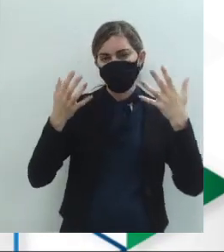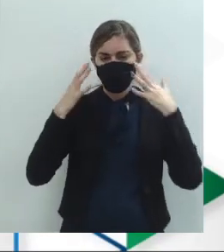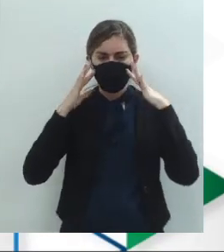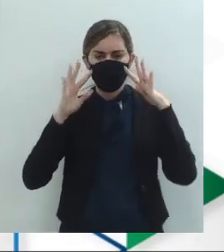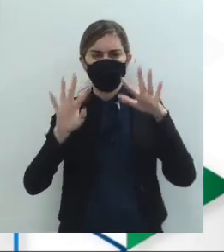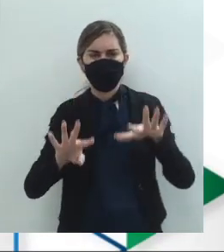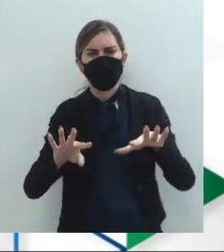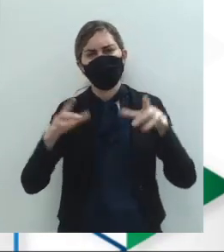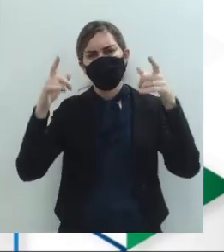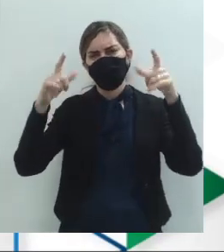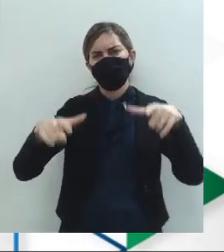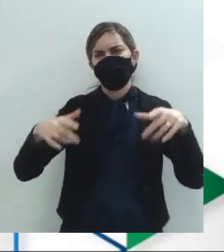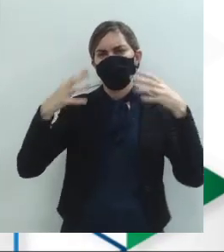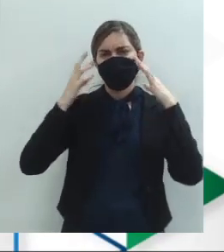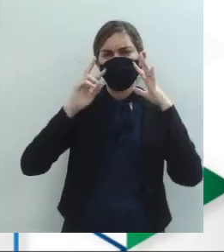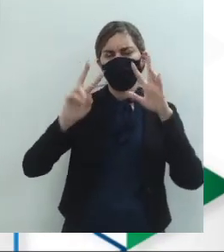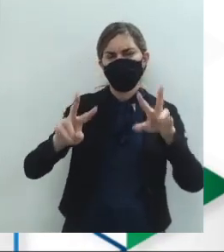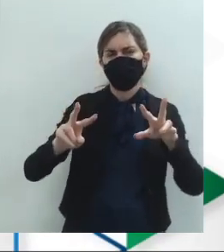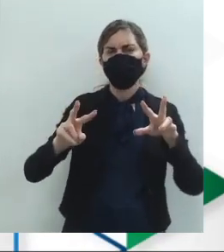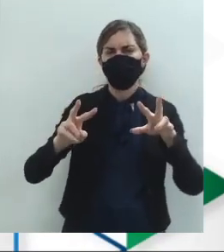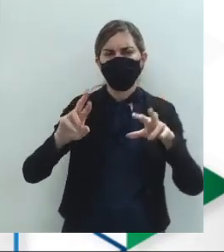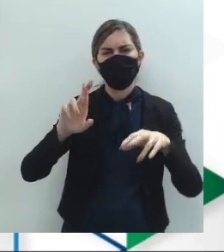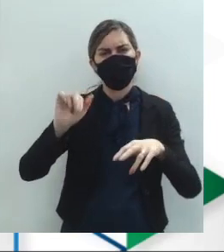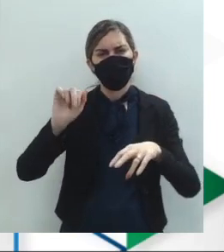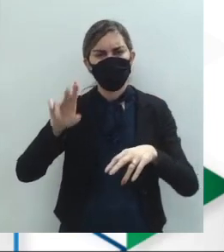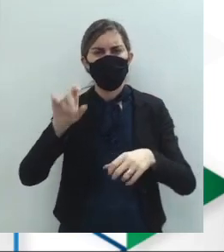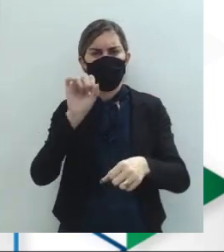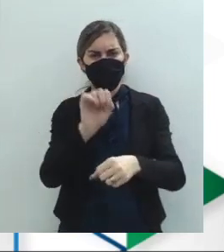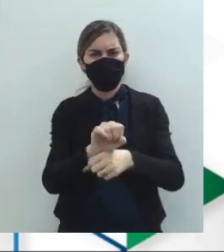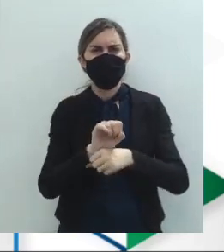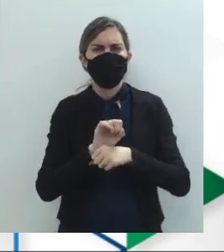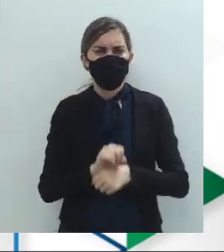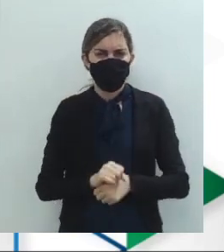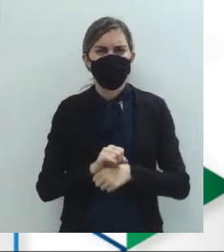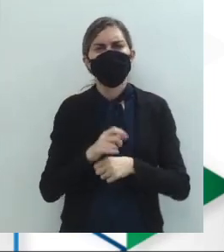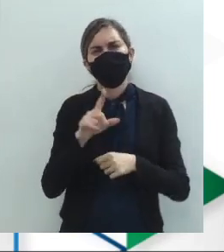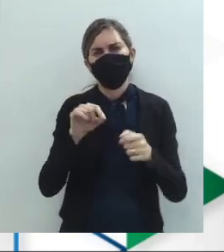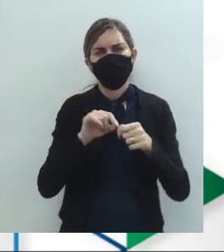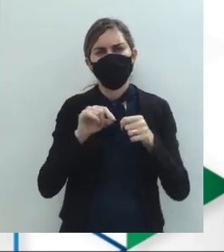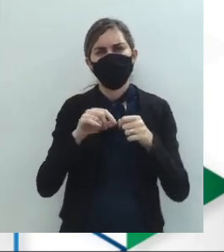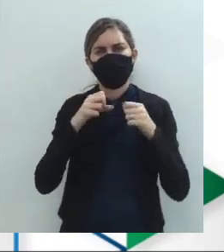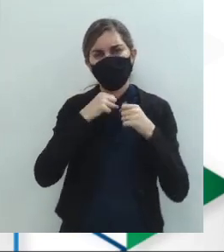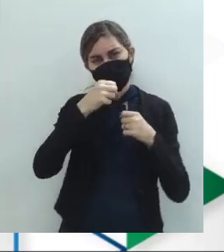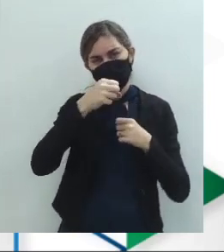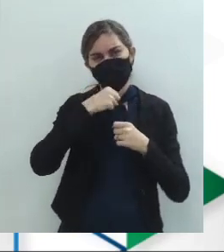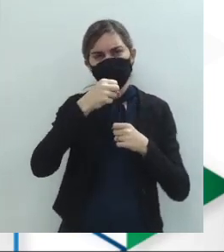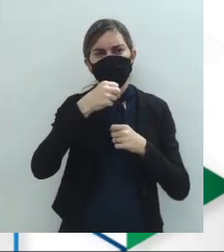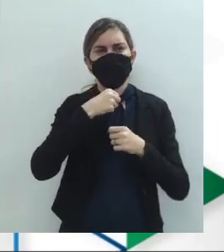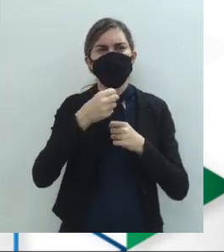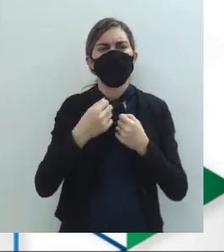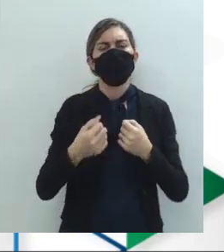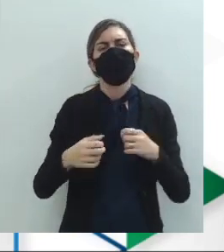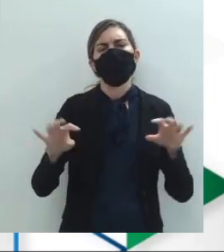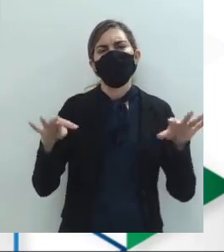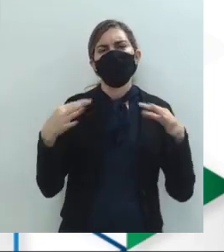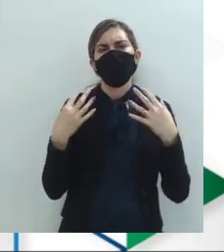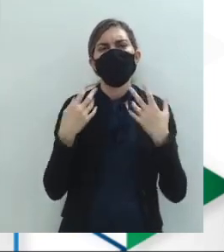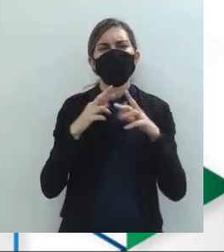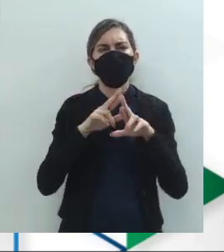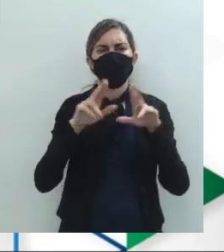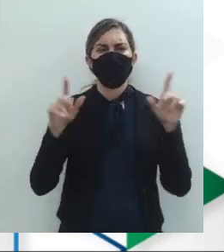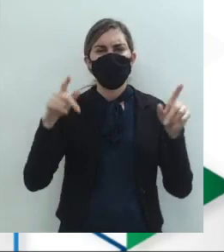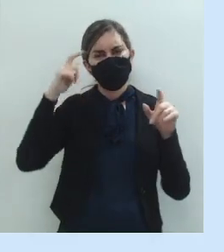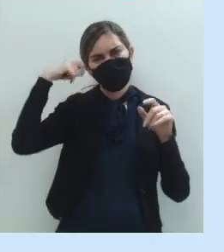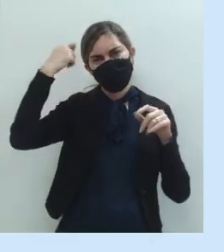musical daquele lugar específico, onde a Rural estava parando para fazer aquele show. Então, vários